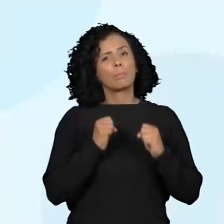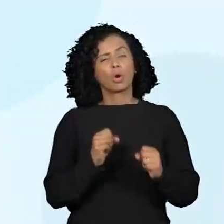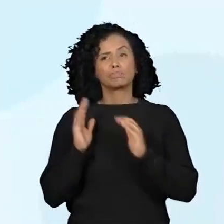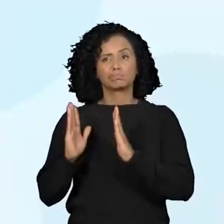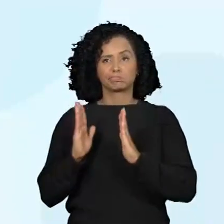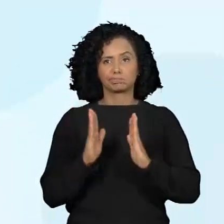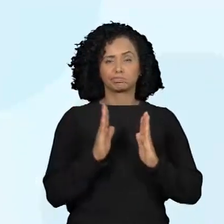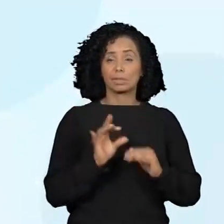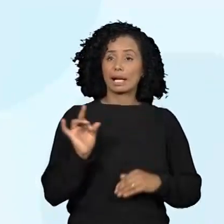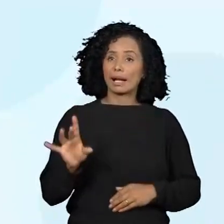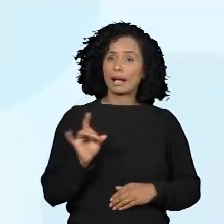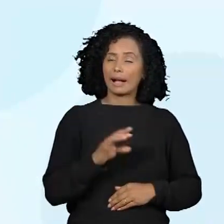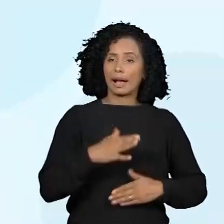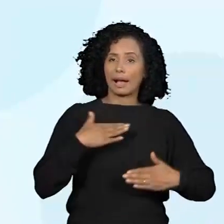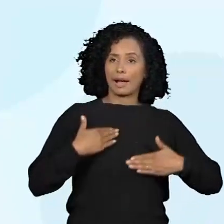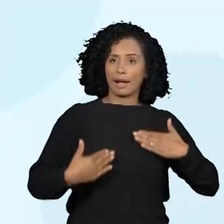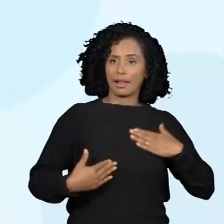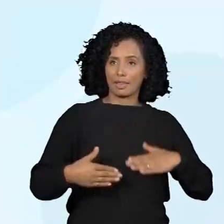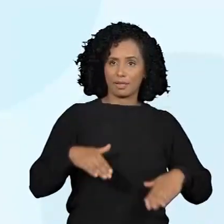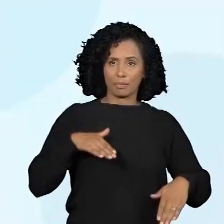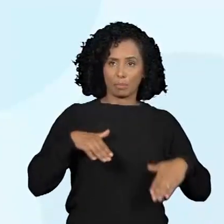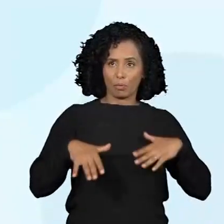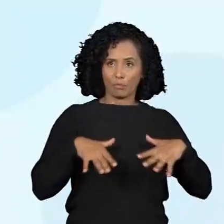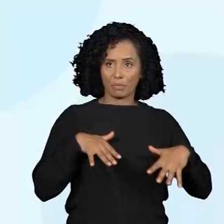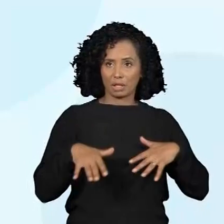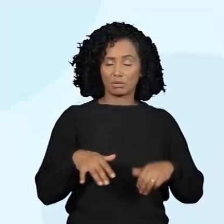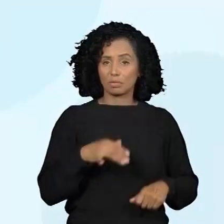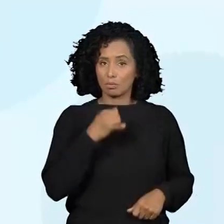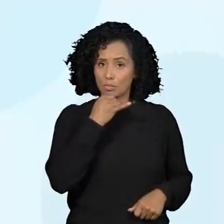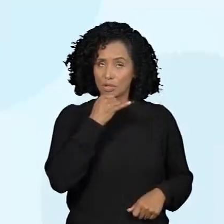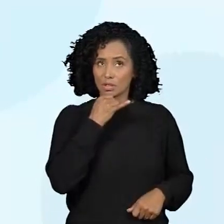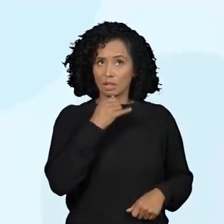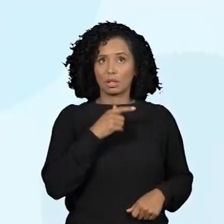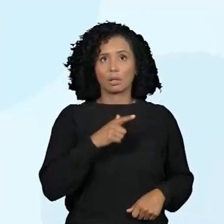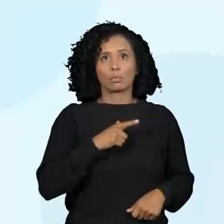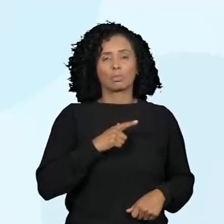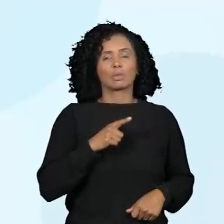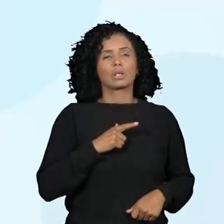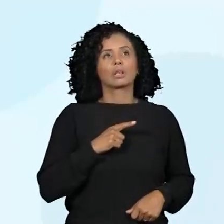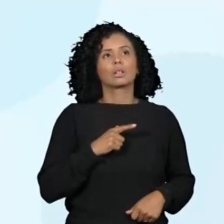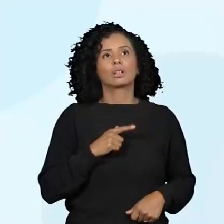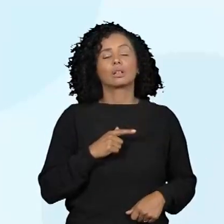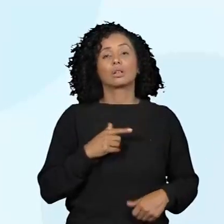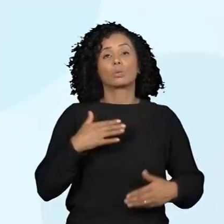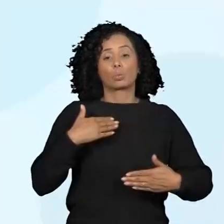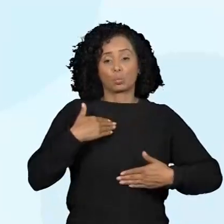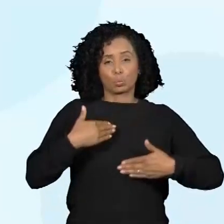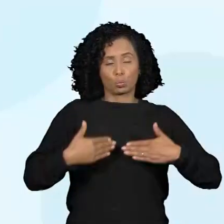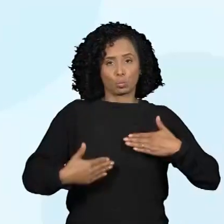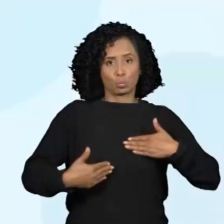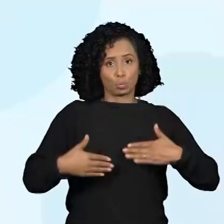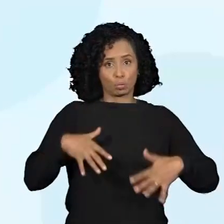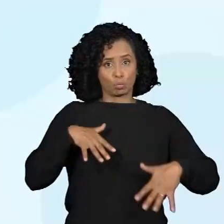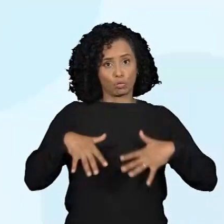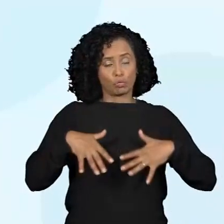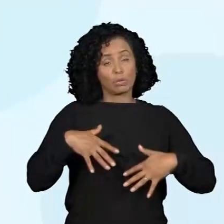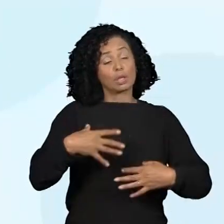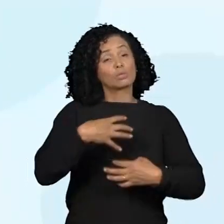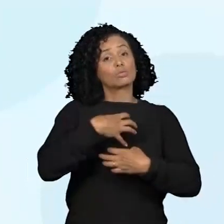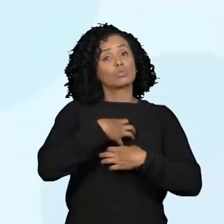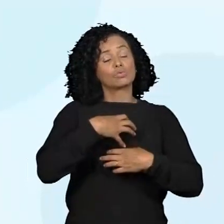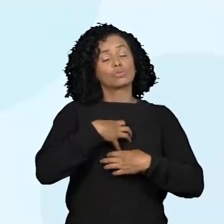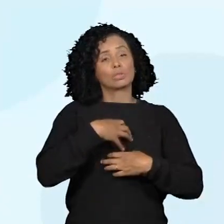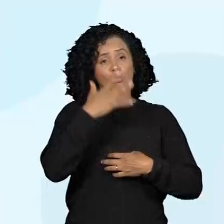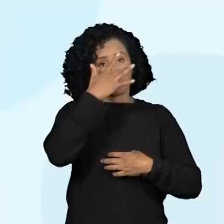movimentos. Então, nós temos, com isso, as lutas de percussão, que são todas aquelas modalidades onde os